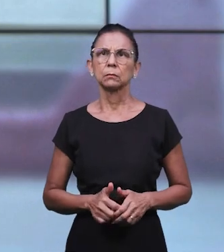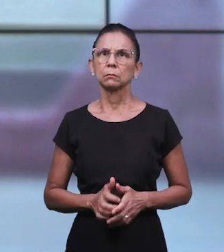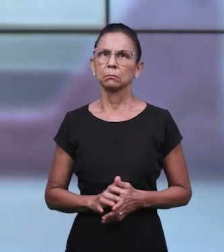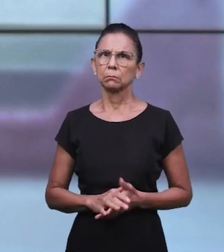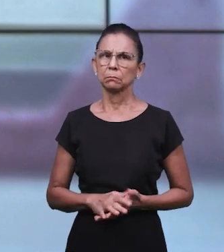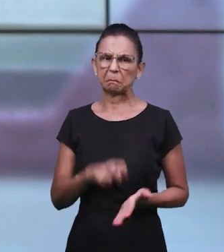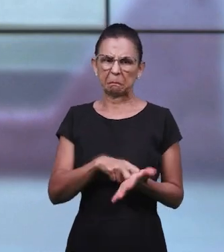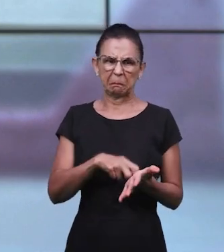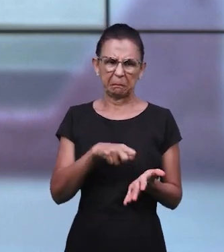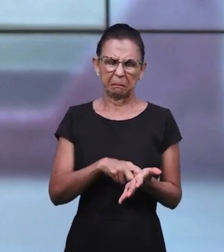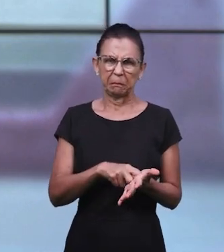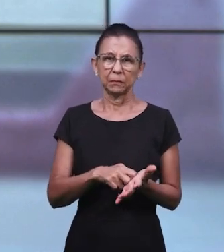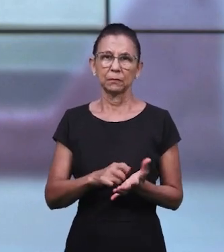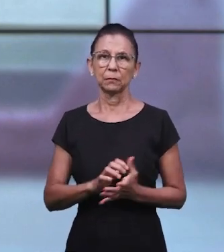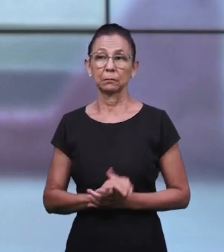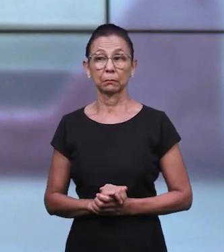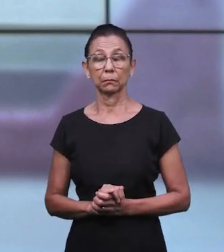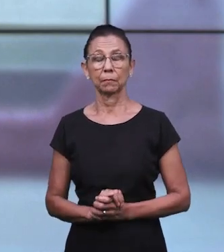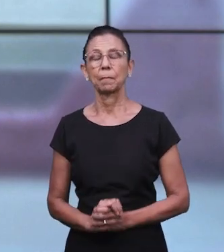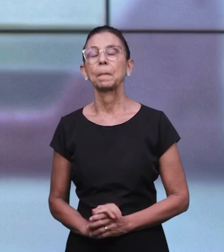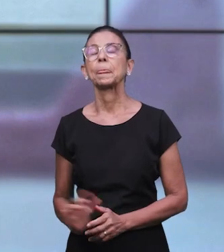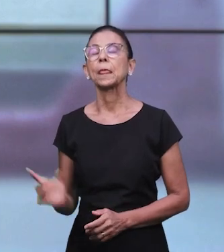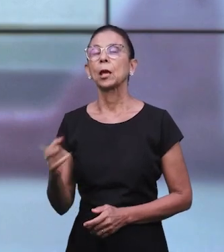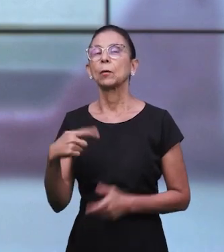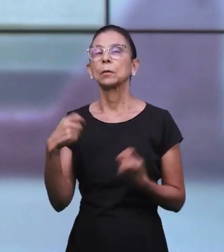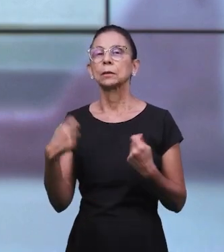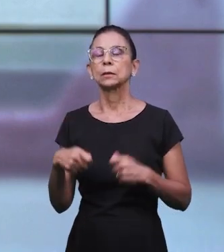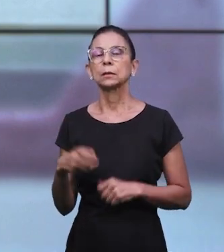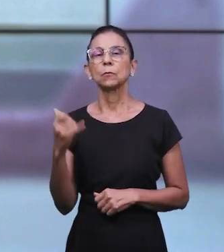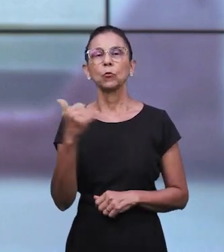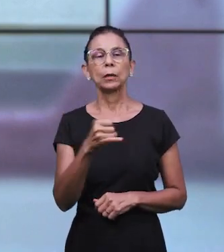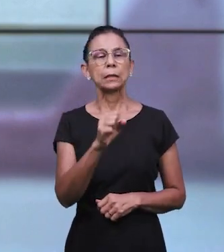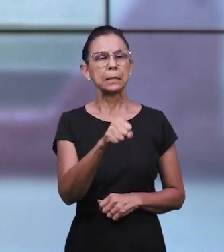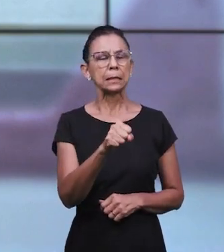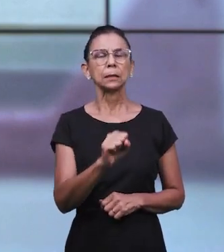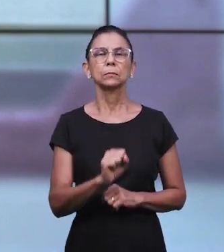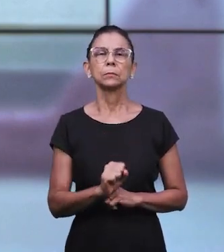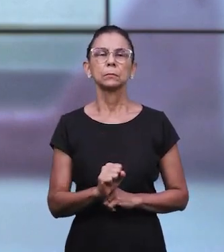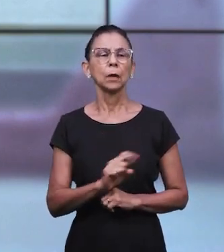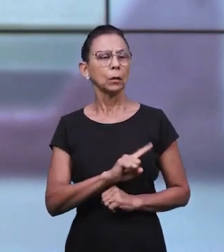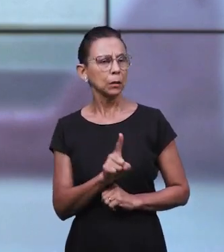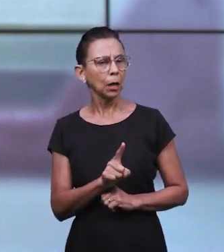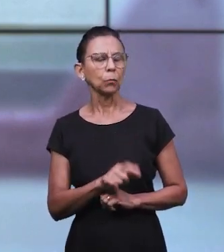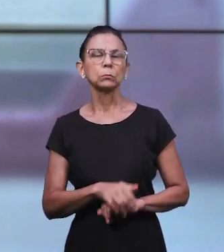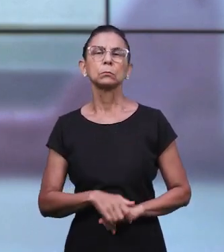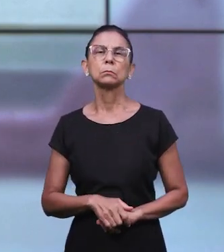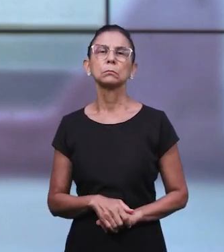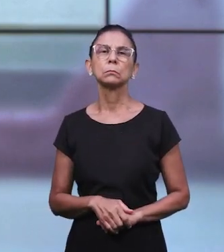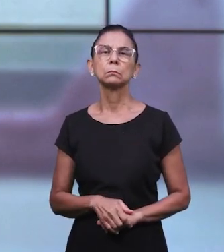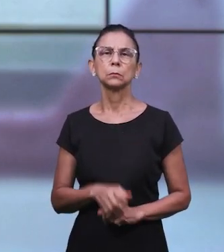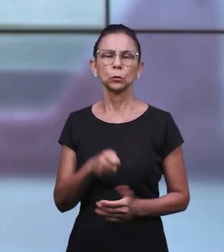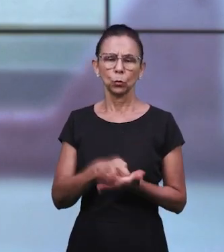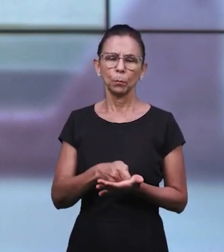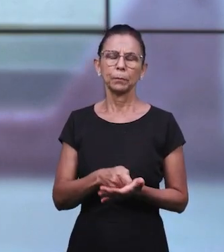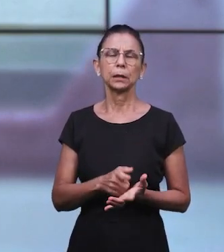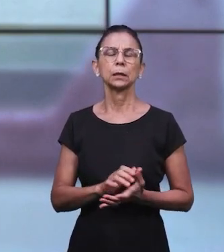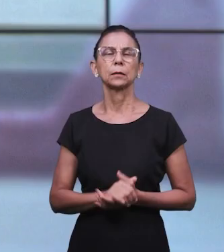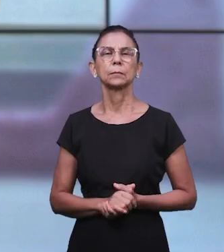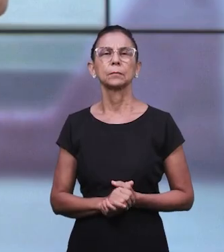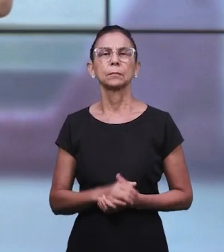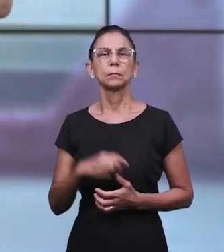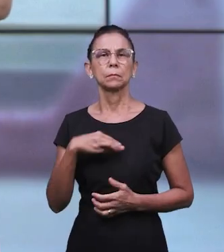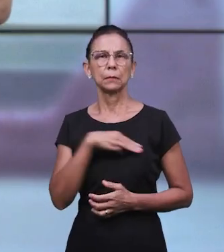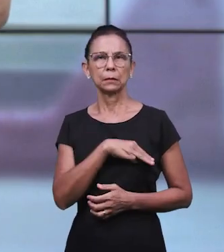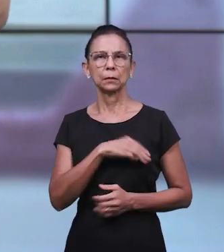Com amor, o nosso falar deve ser sim, sim, não, não, conforme está descrito no livro de Mateus,